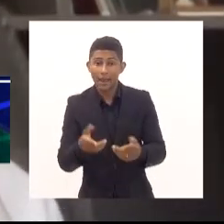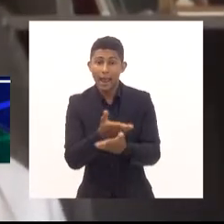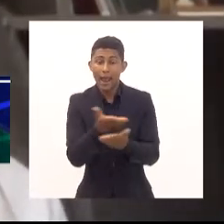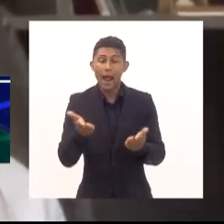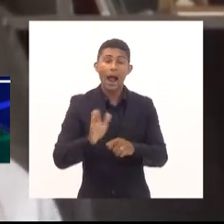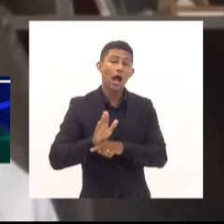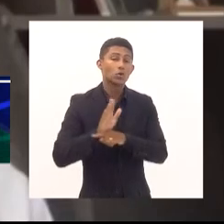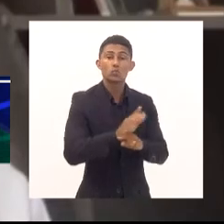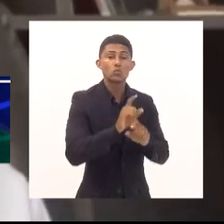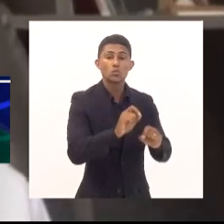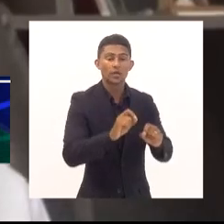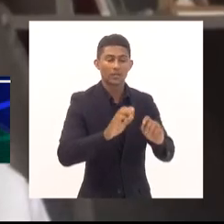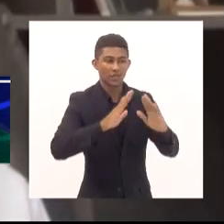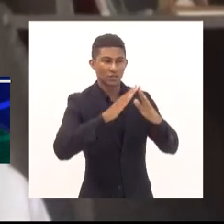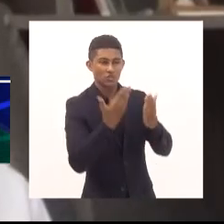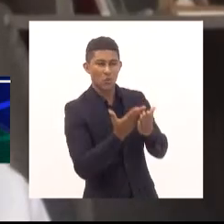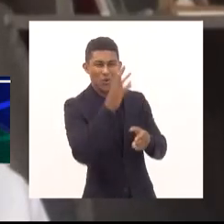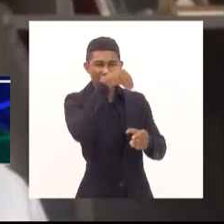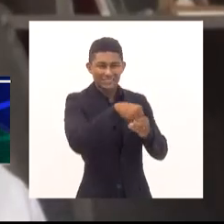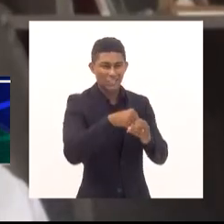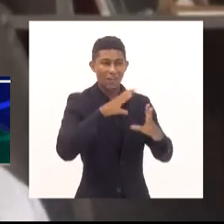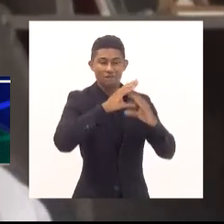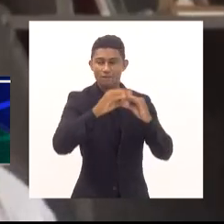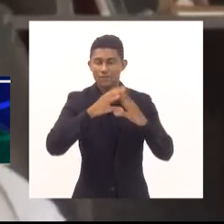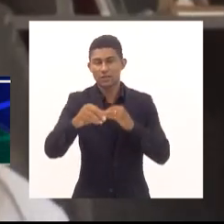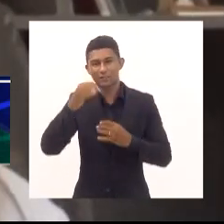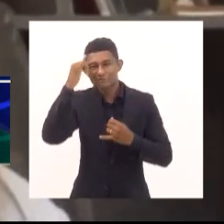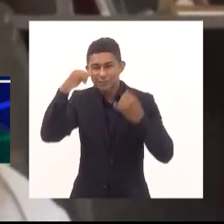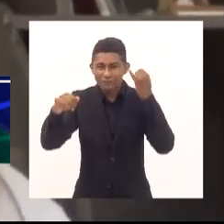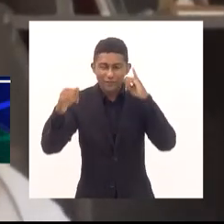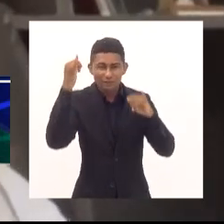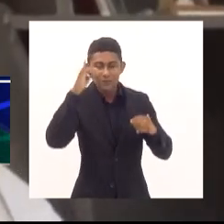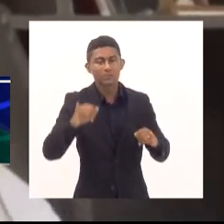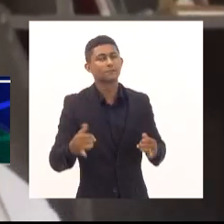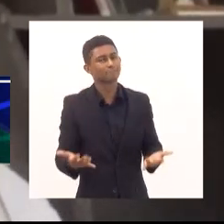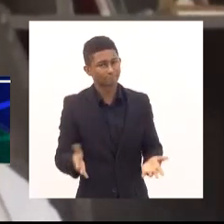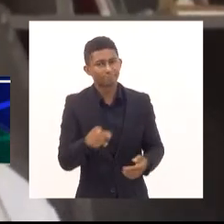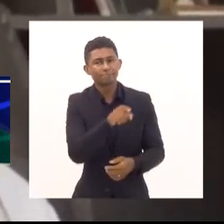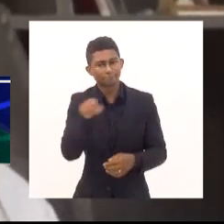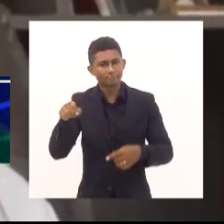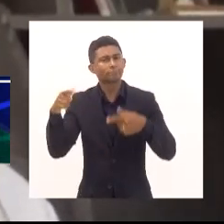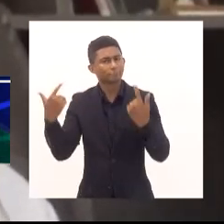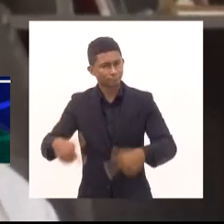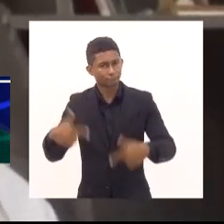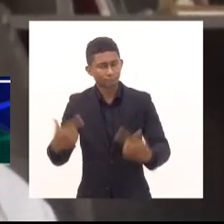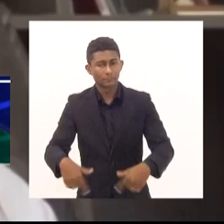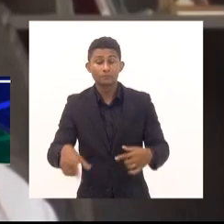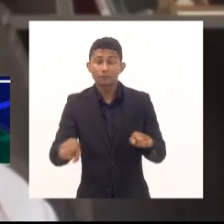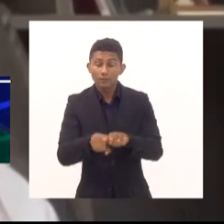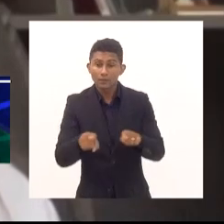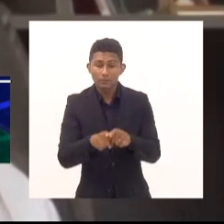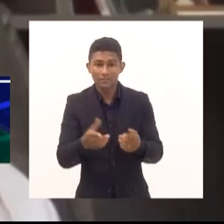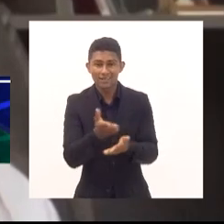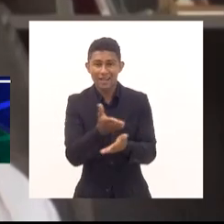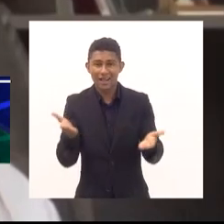na infrequência escolar, elas também elas vão auxiliar nessa